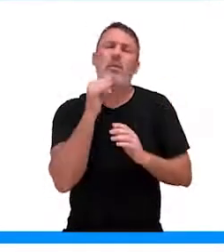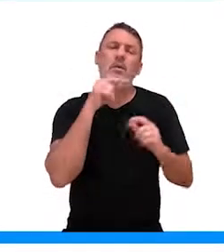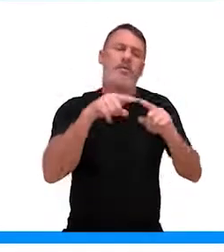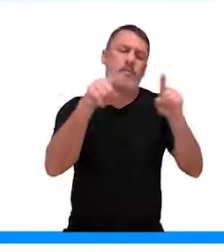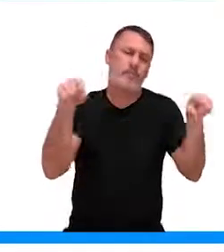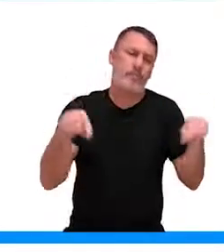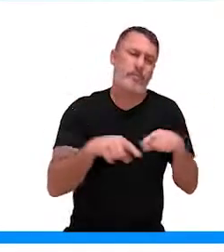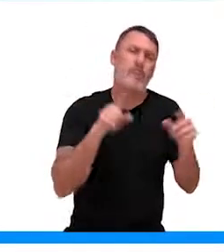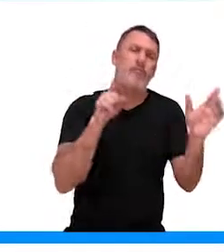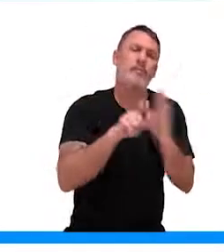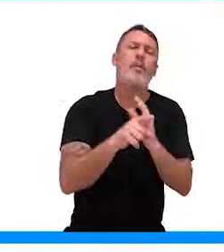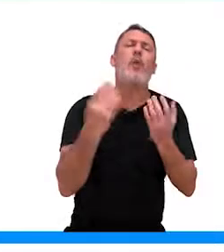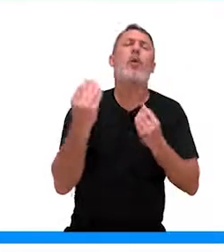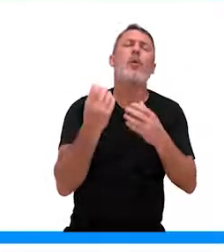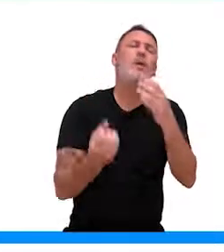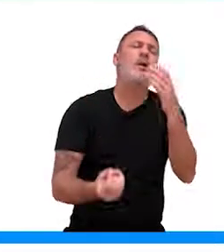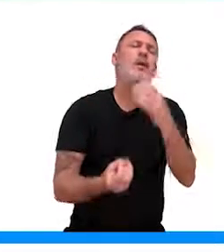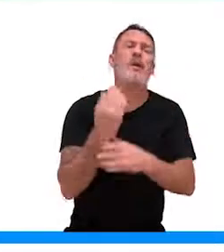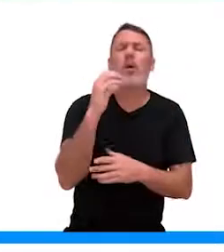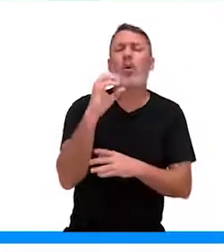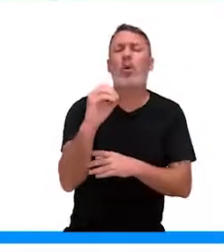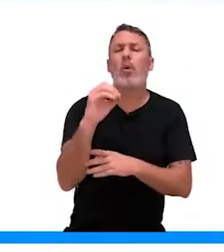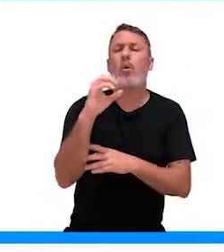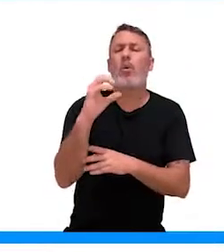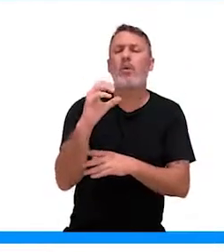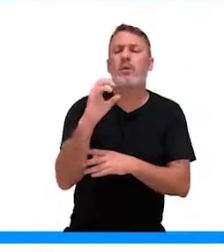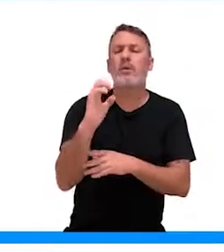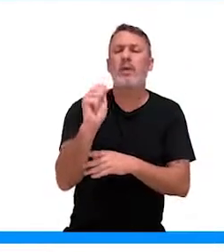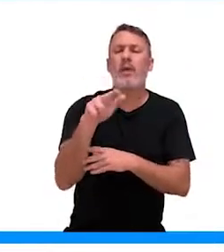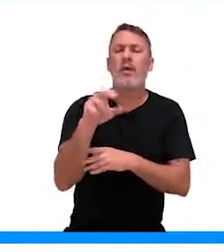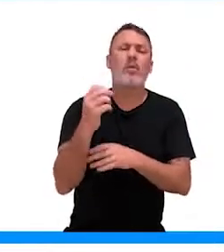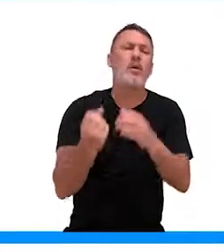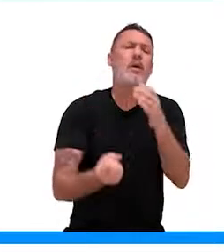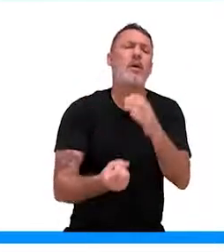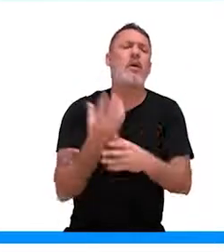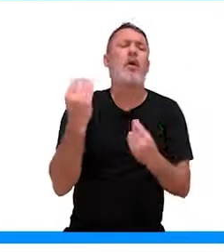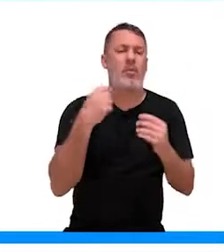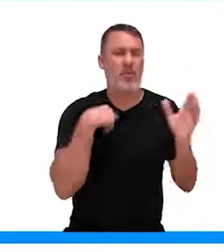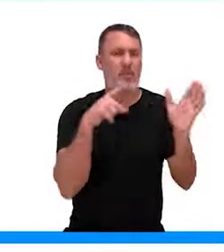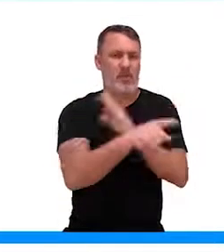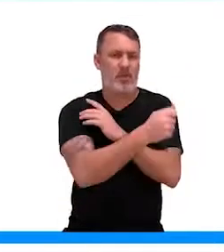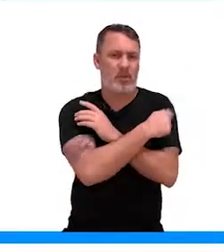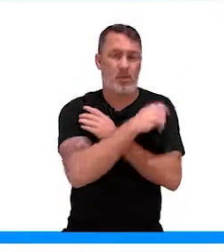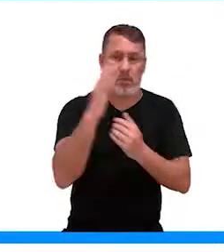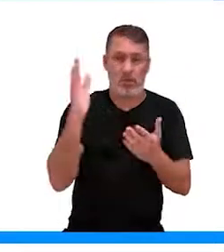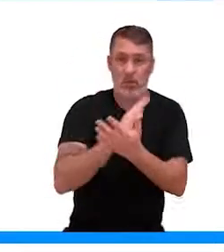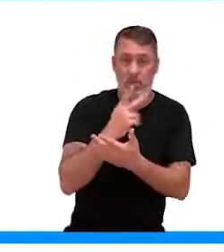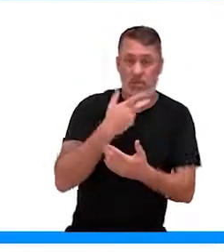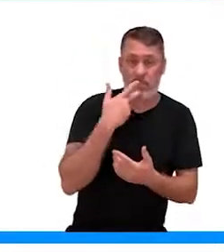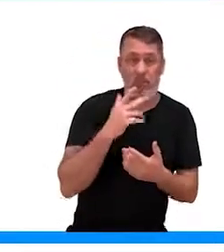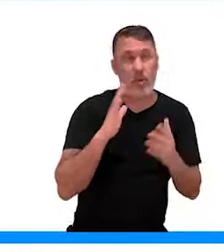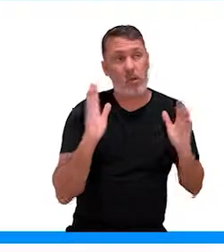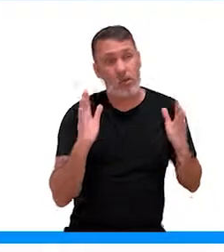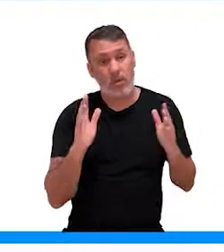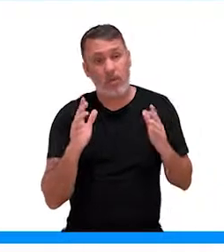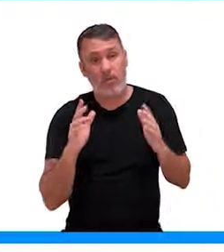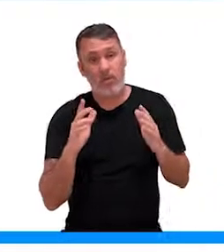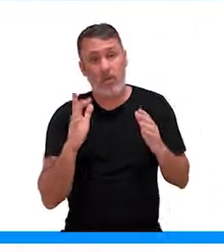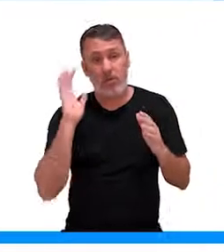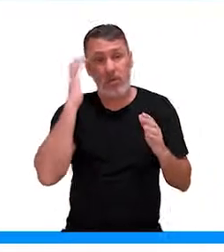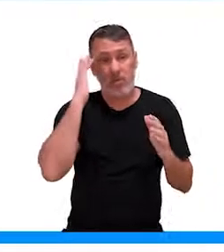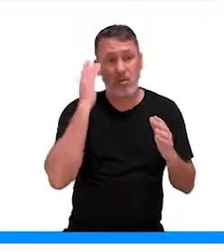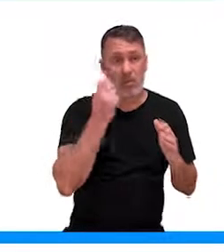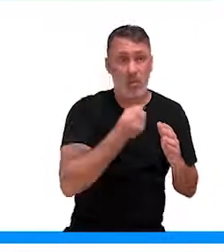sala, quantos oceanos existem? Alguns alunos me responderam 3, outros